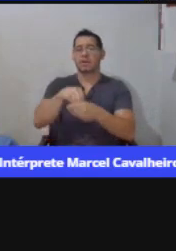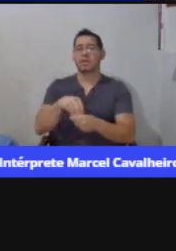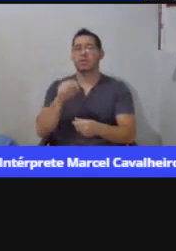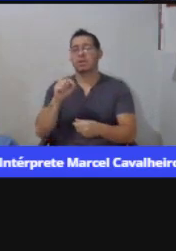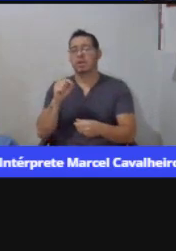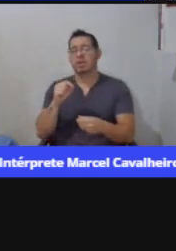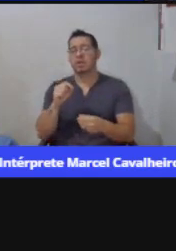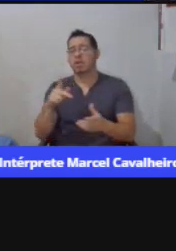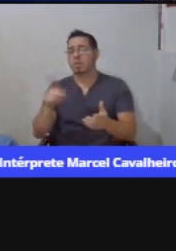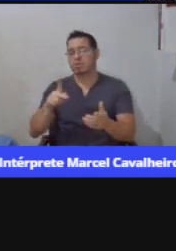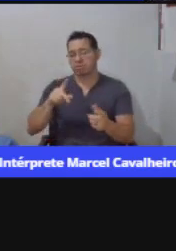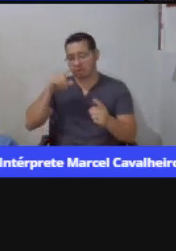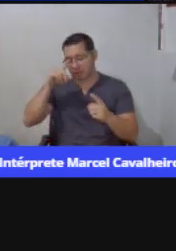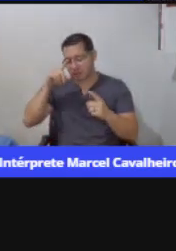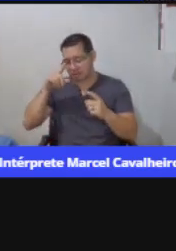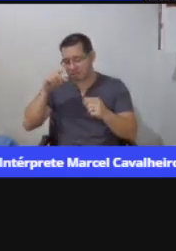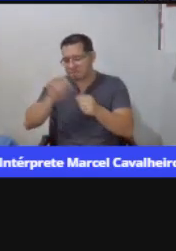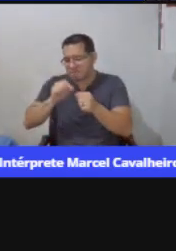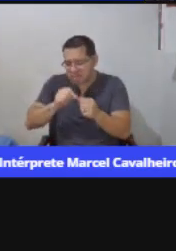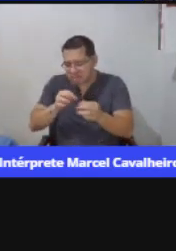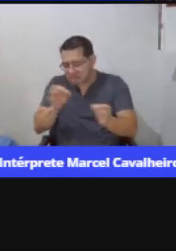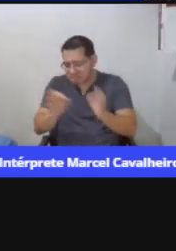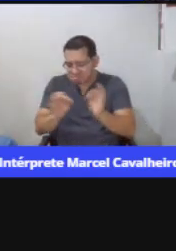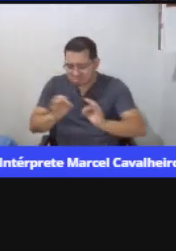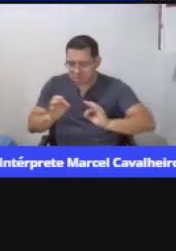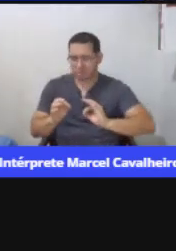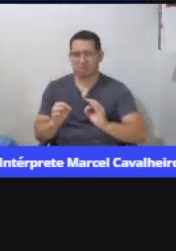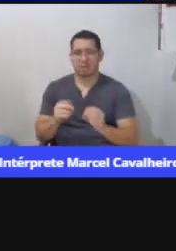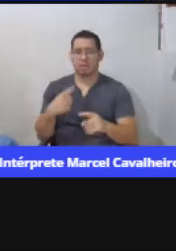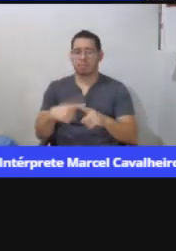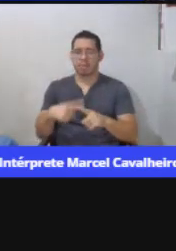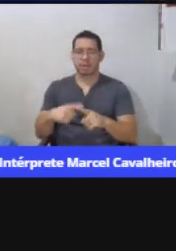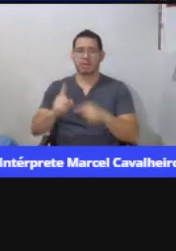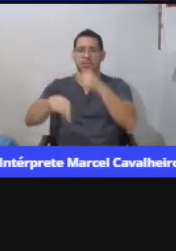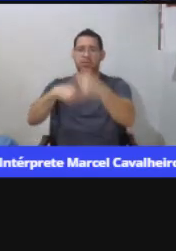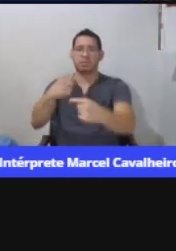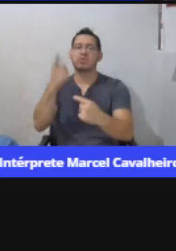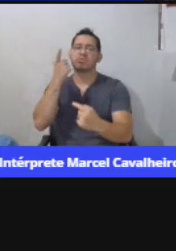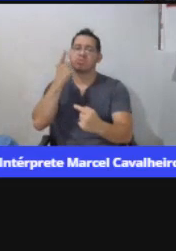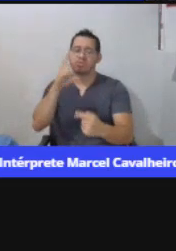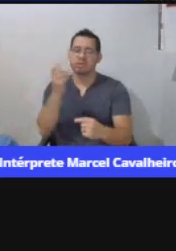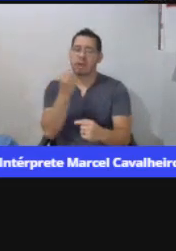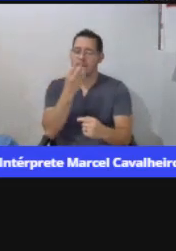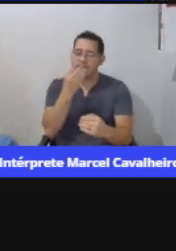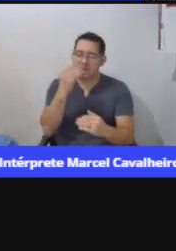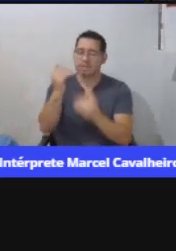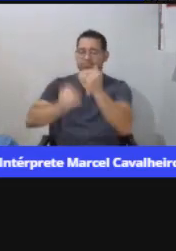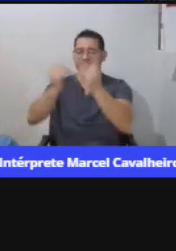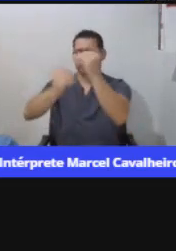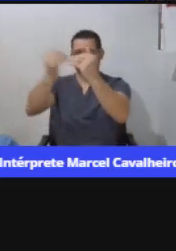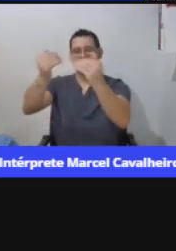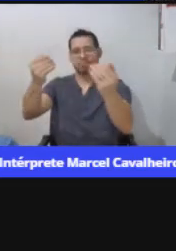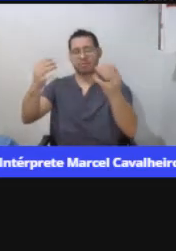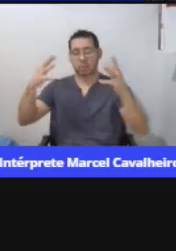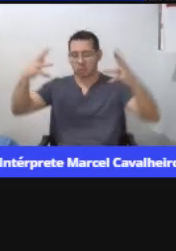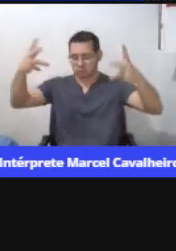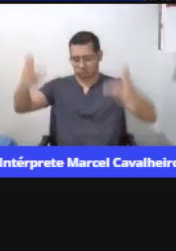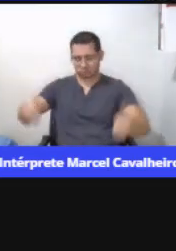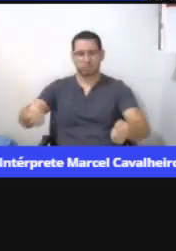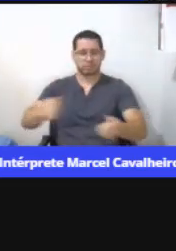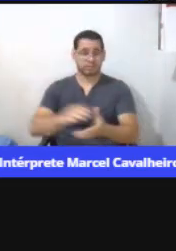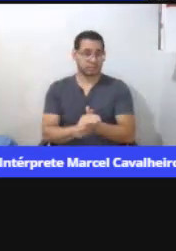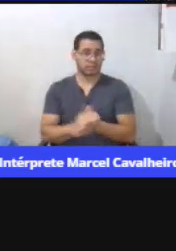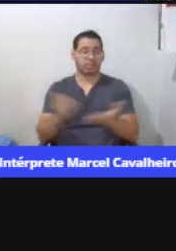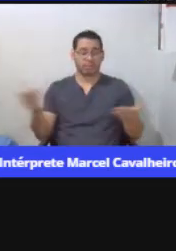vai complementar para chegar a um resultado positivo com os seus alunos de um modo geral. Assim, resumindo,